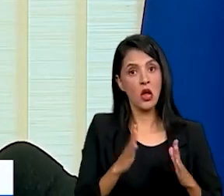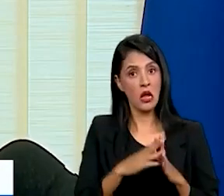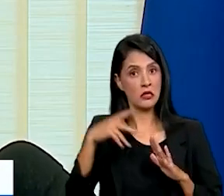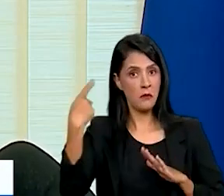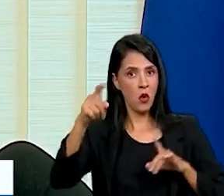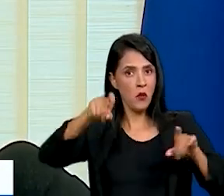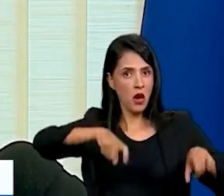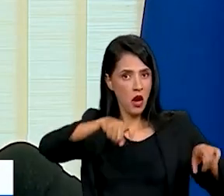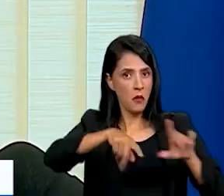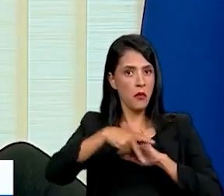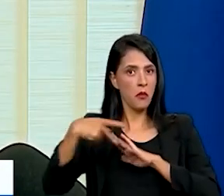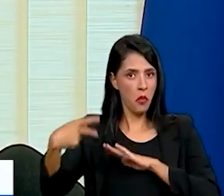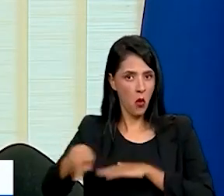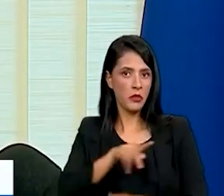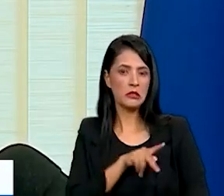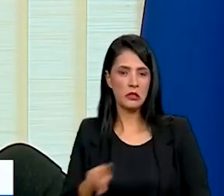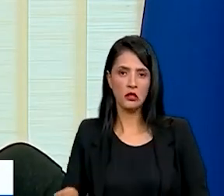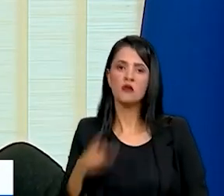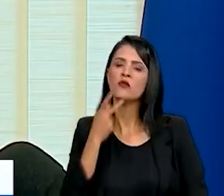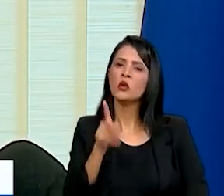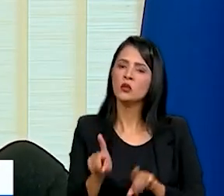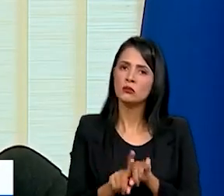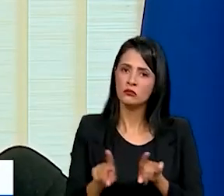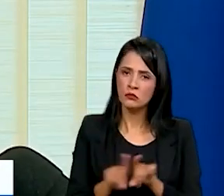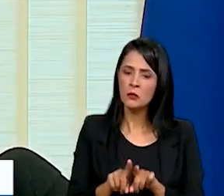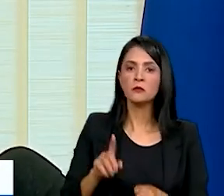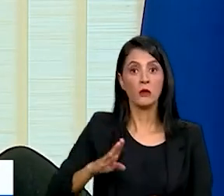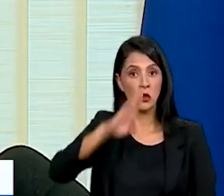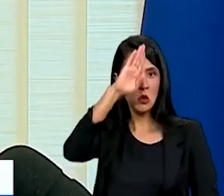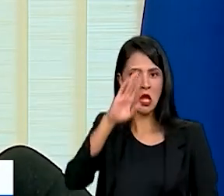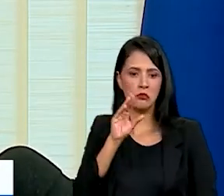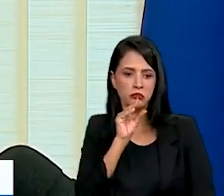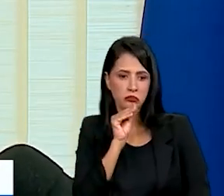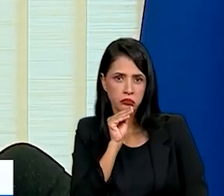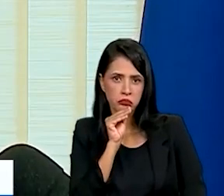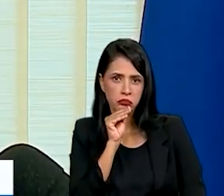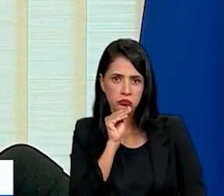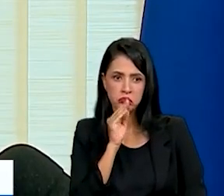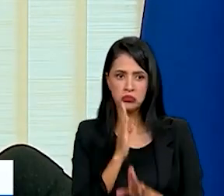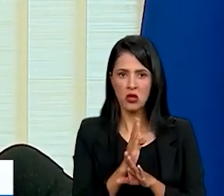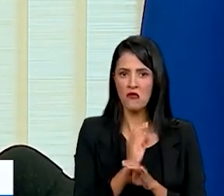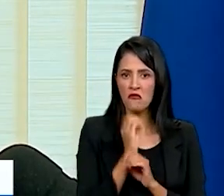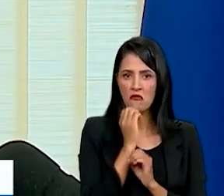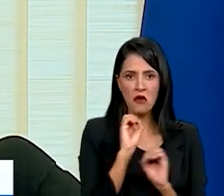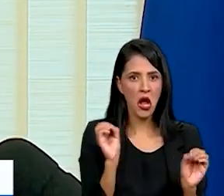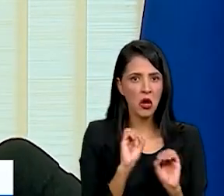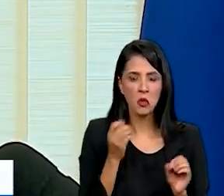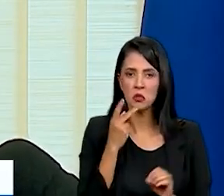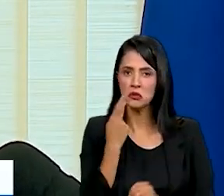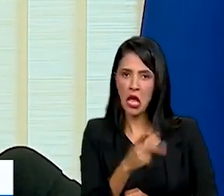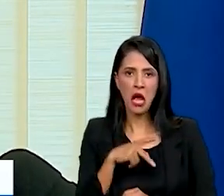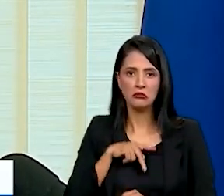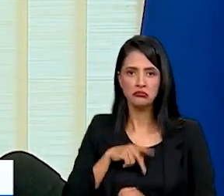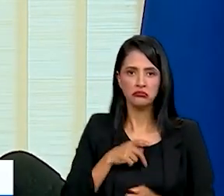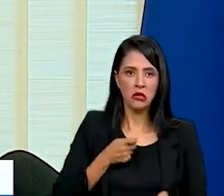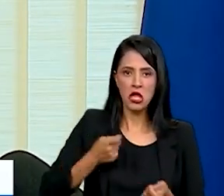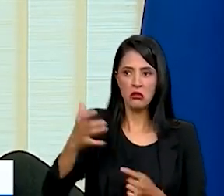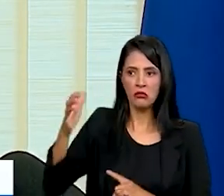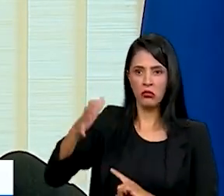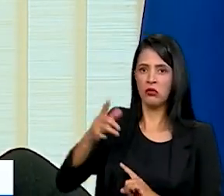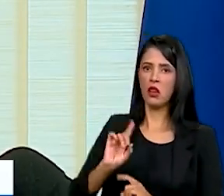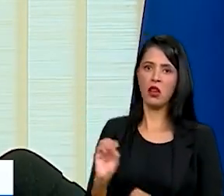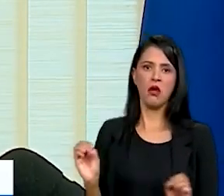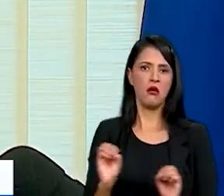da presidência. Disse também que Bolsonaro ficou calado durante todo o encontro e que não foi pressionado pelo